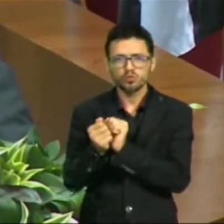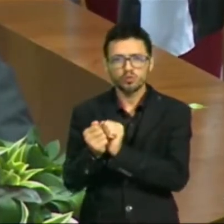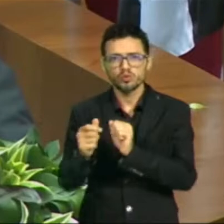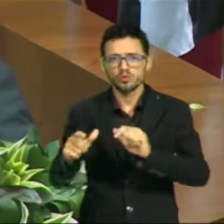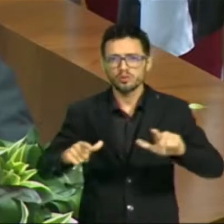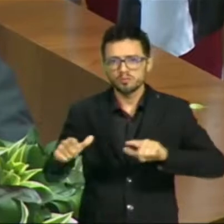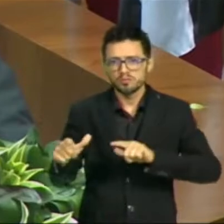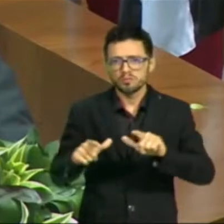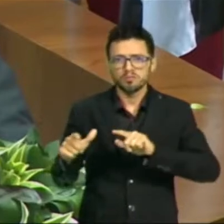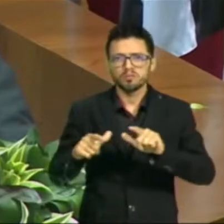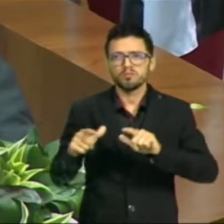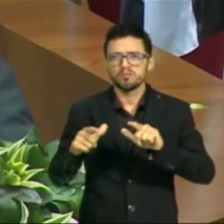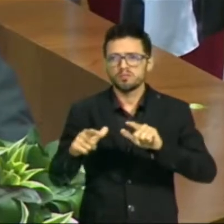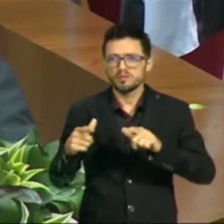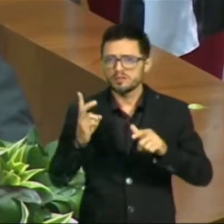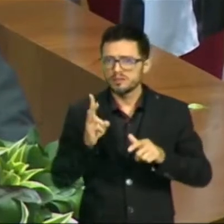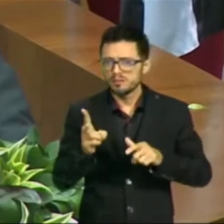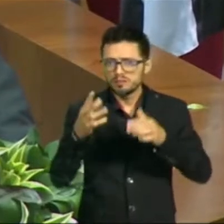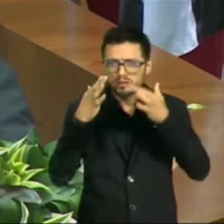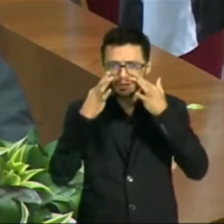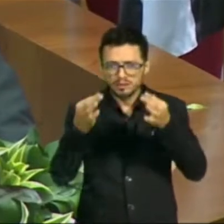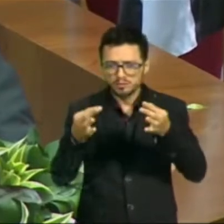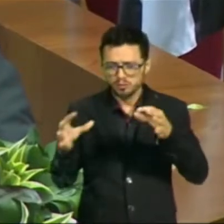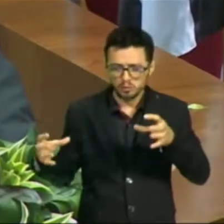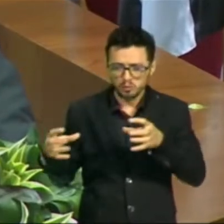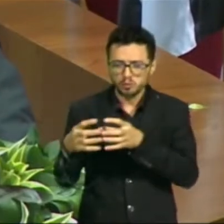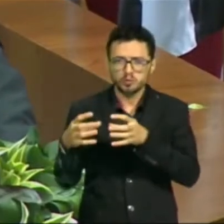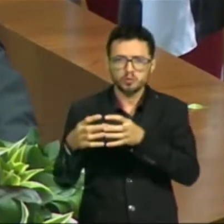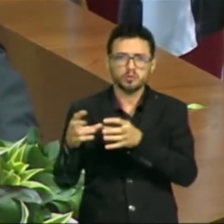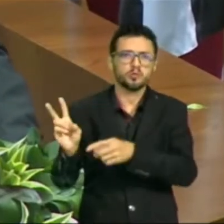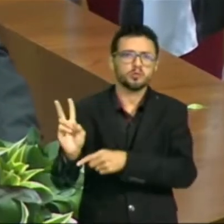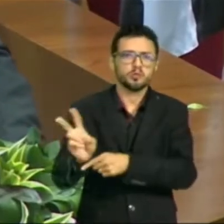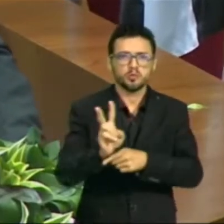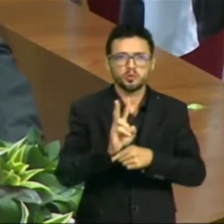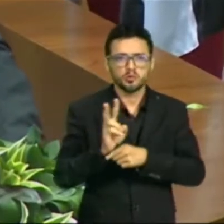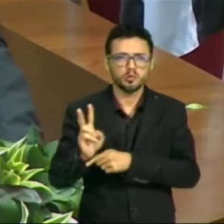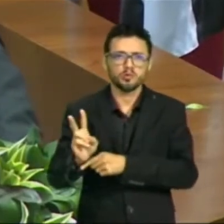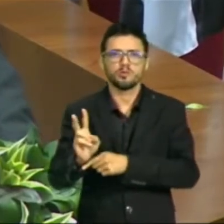fazendo o máximo em prol da nossa segurança pública do estado do Maranhão.